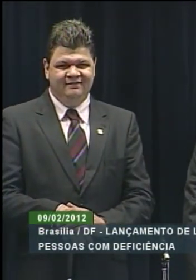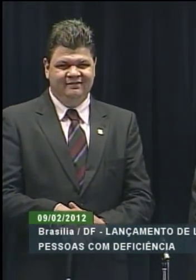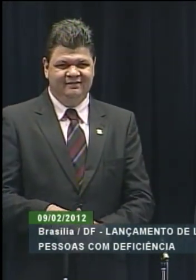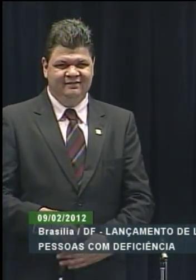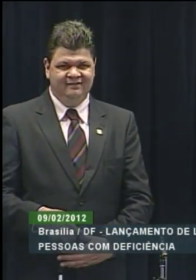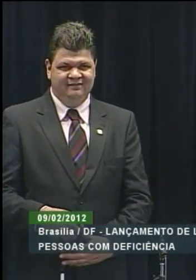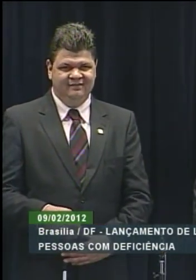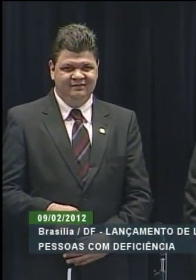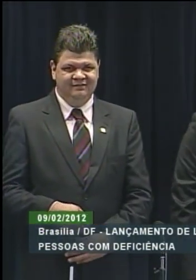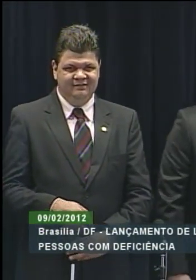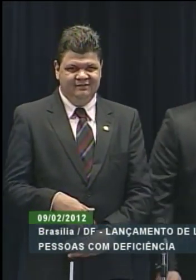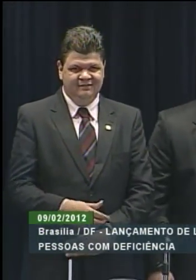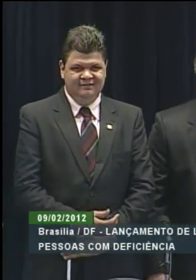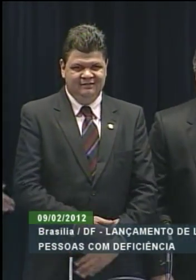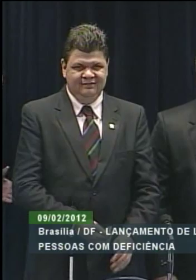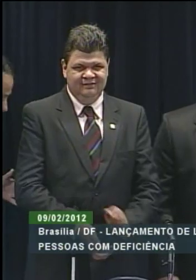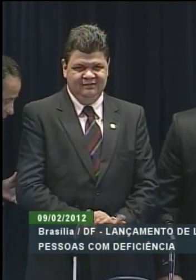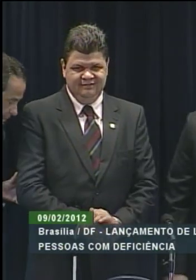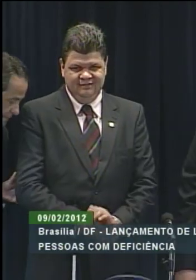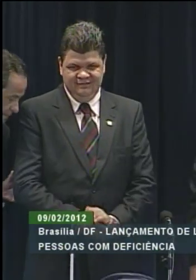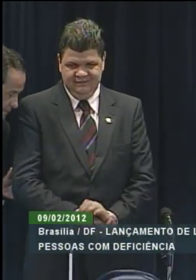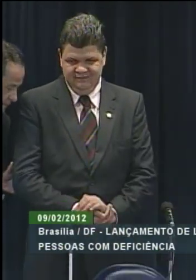ADEFAL.